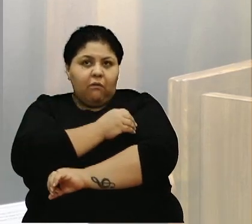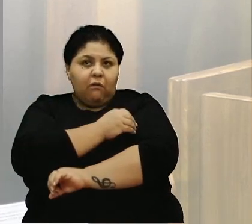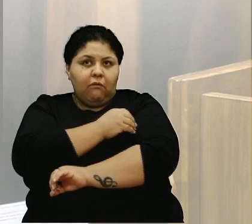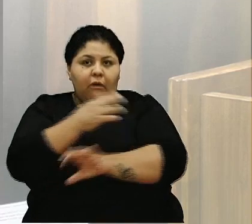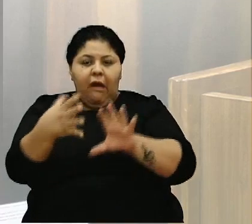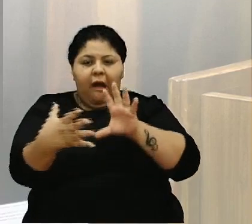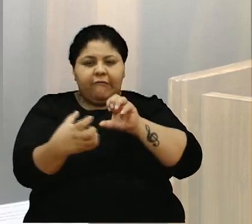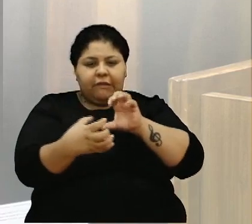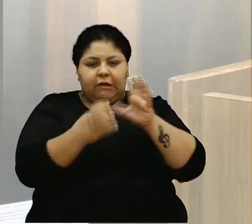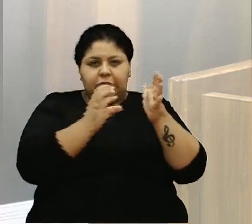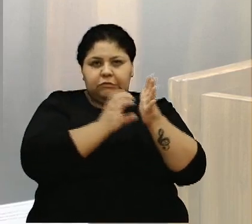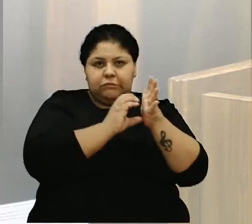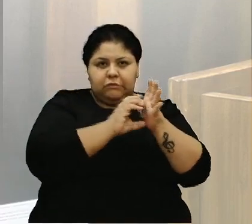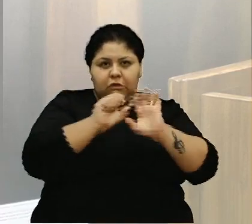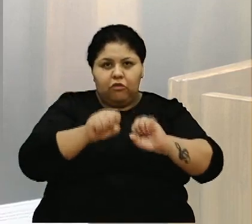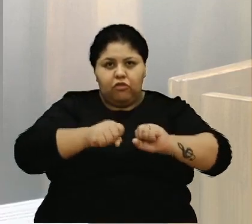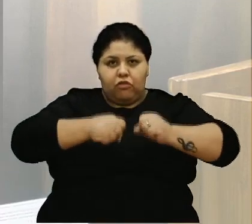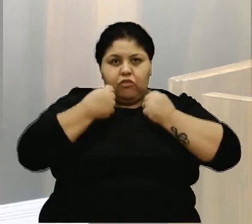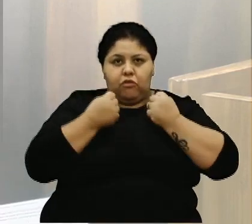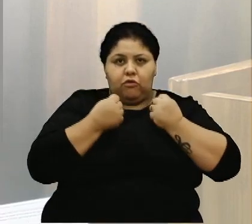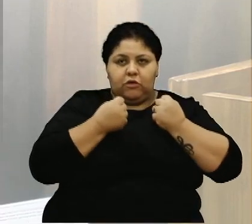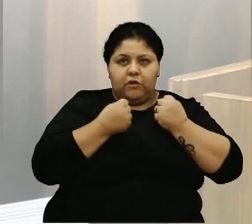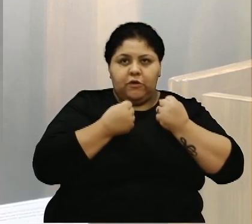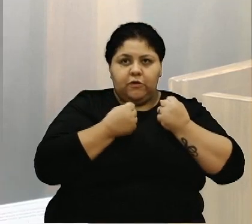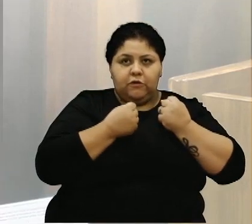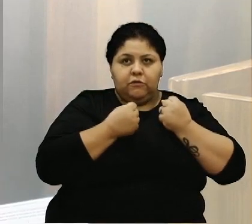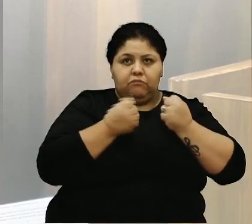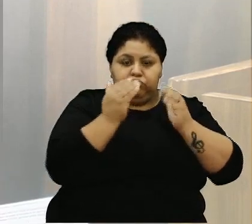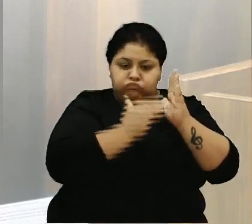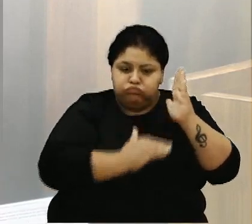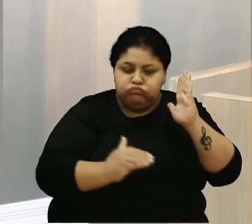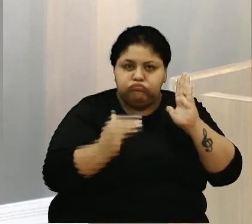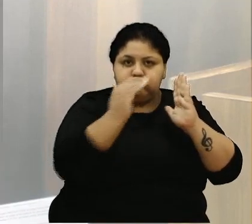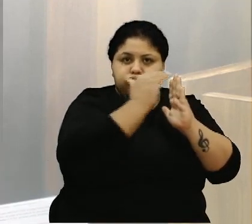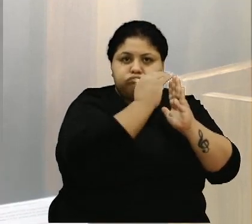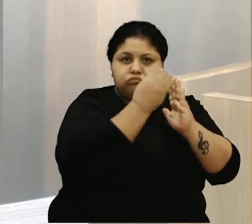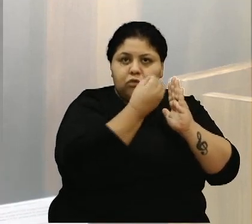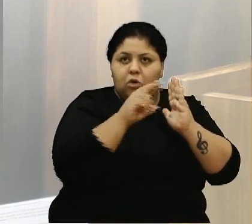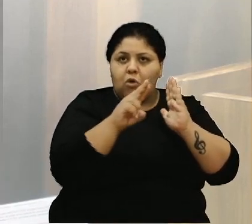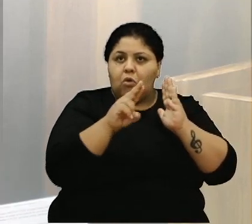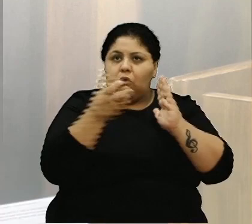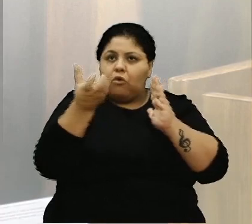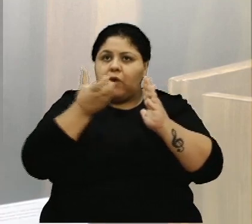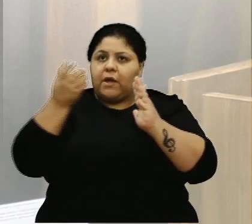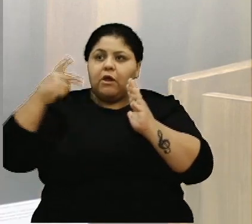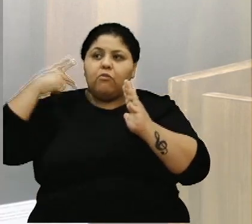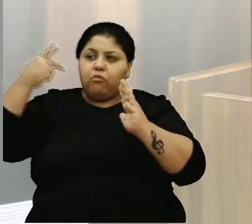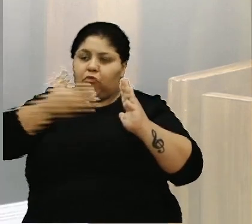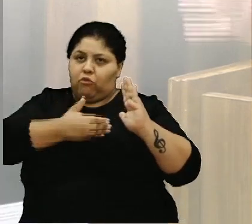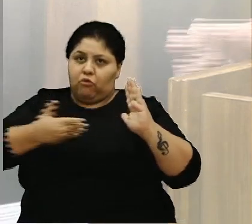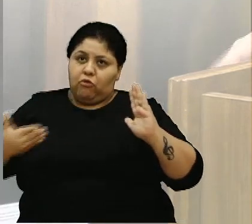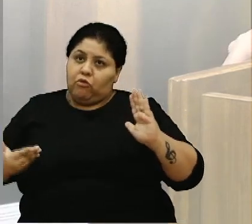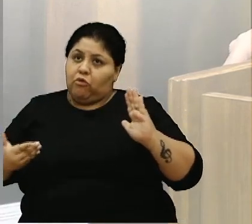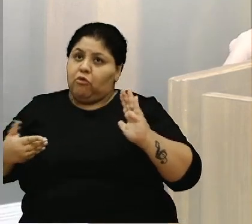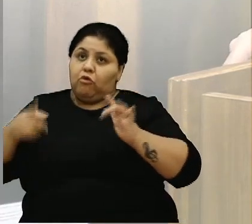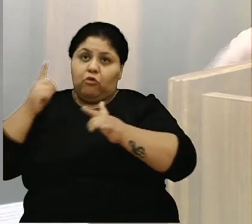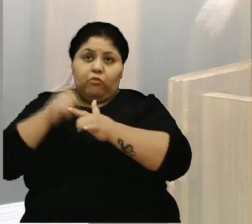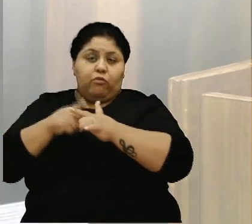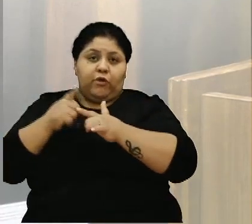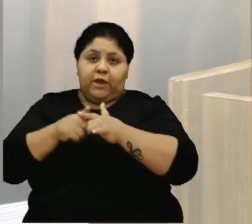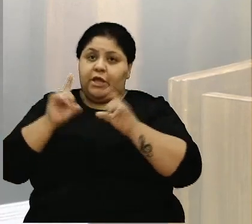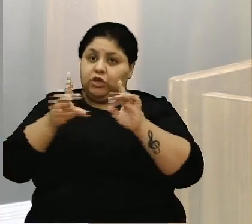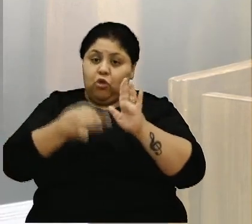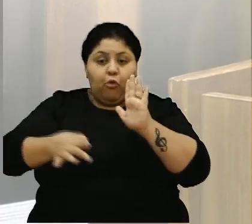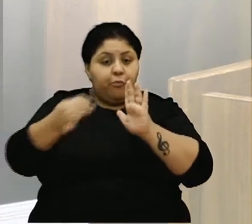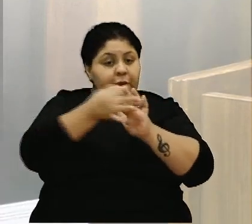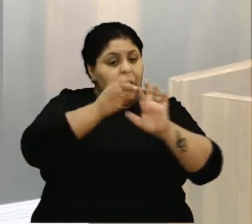acontece. Defendem o superávit ou querem política pública? Porque é só contradição aqui. E